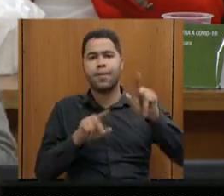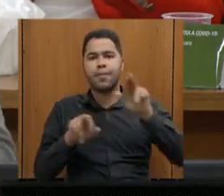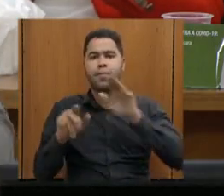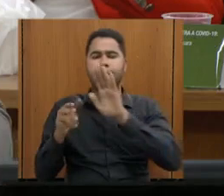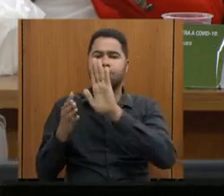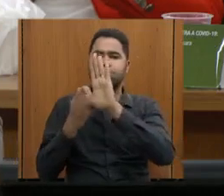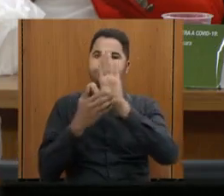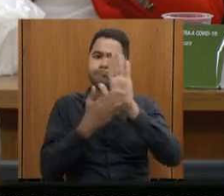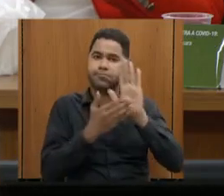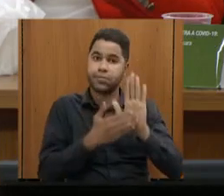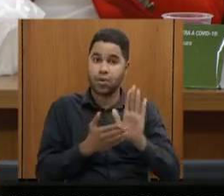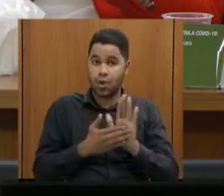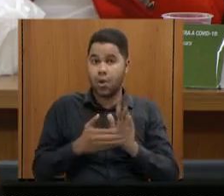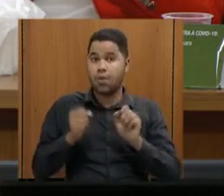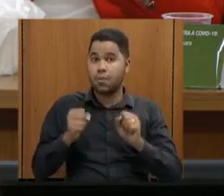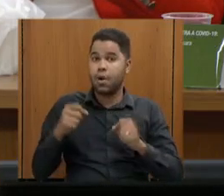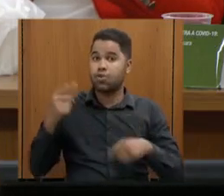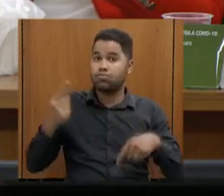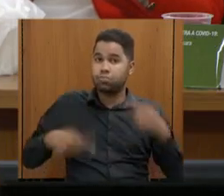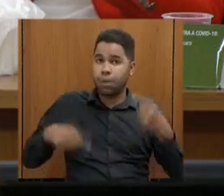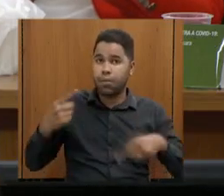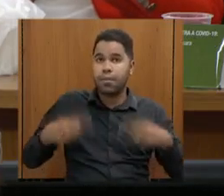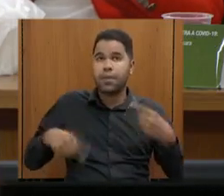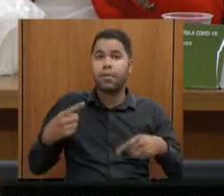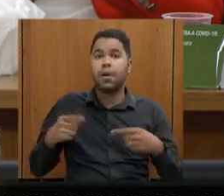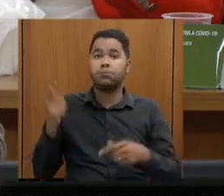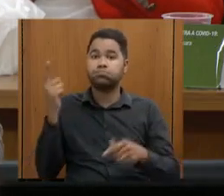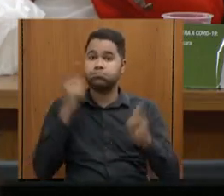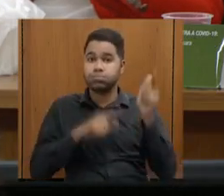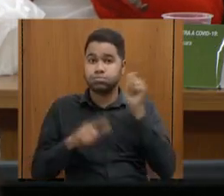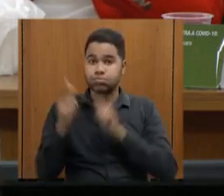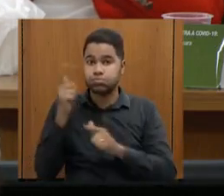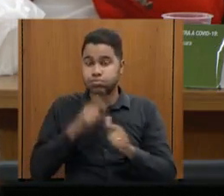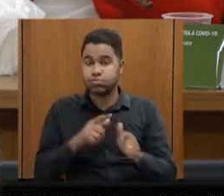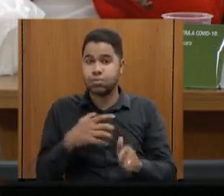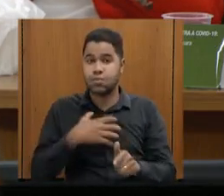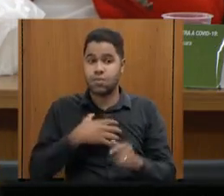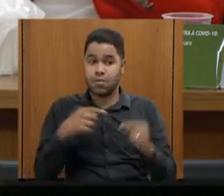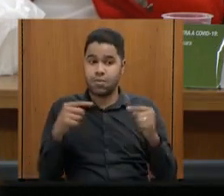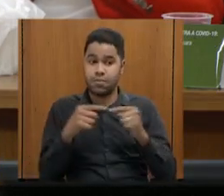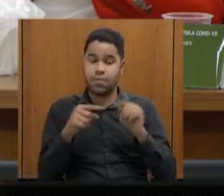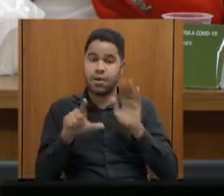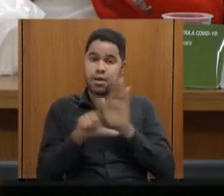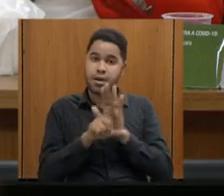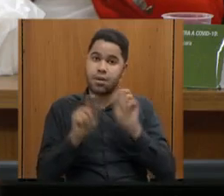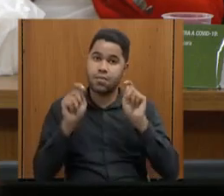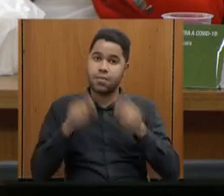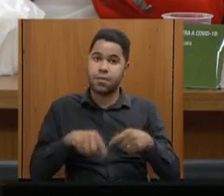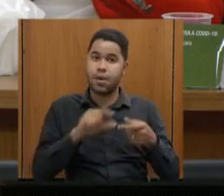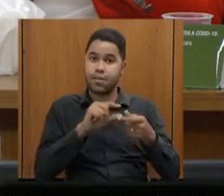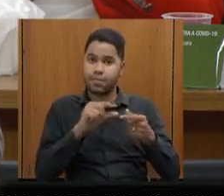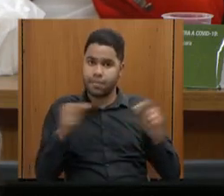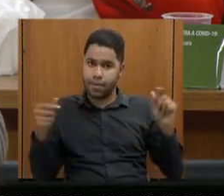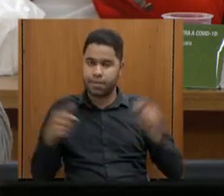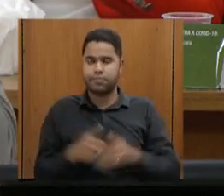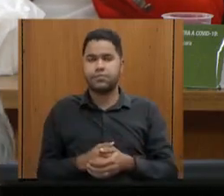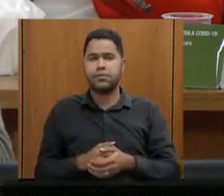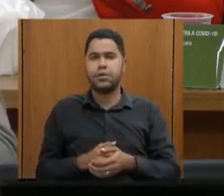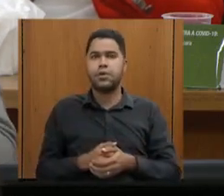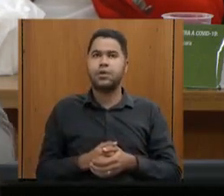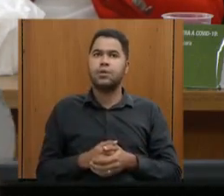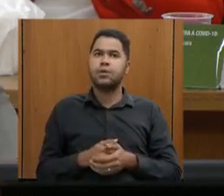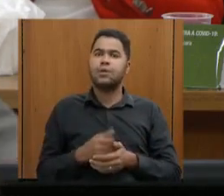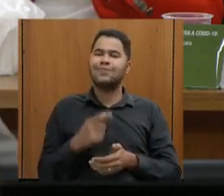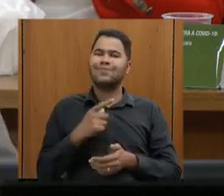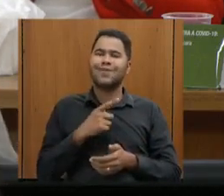players que podem competir nesse mercado e ganhando na forma da Lei poder estruturar eu